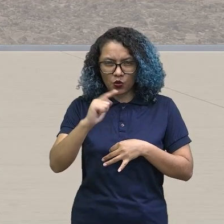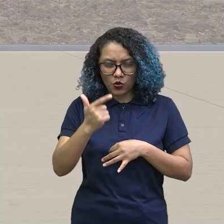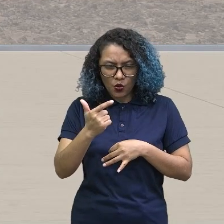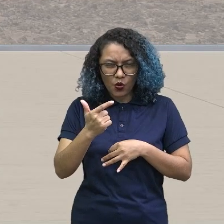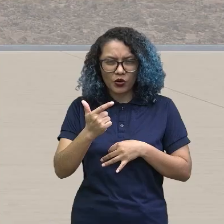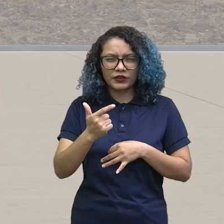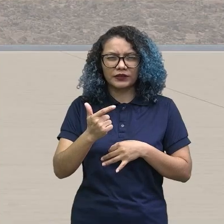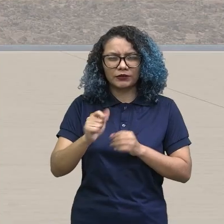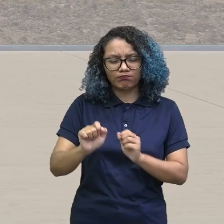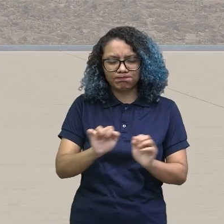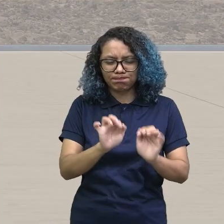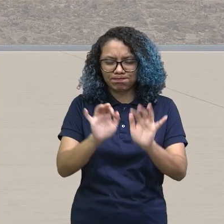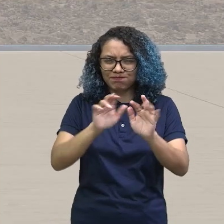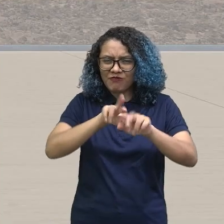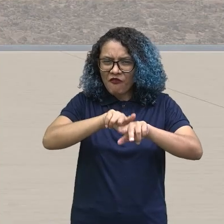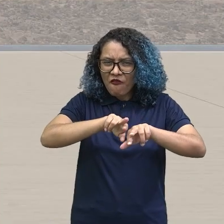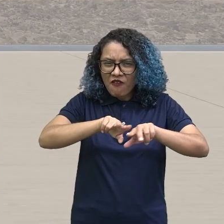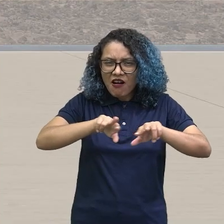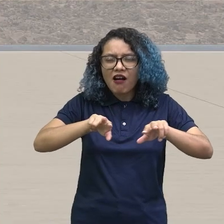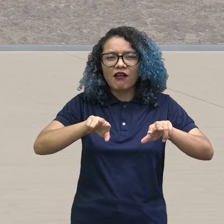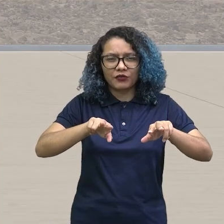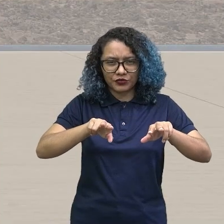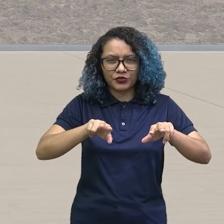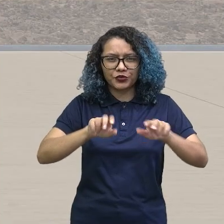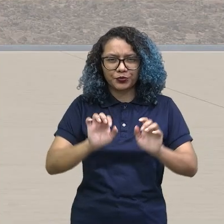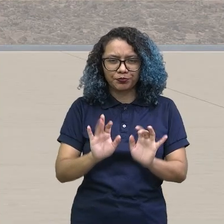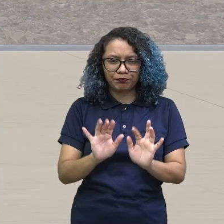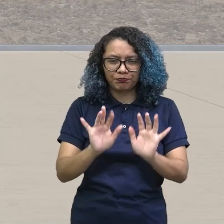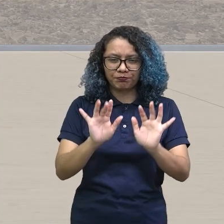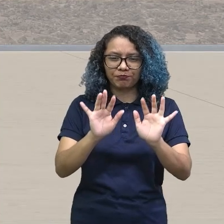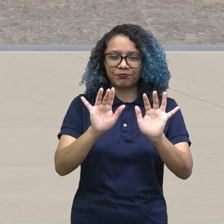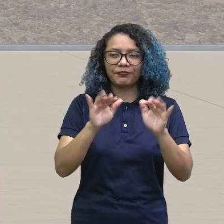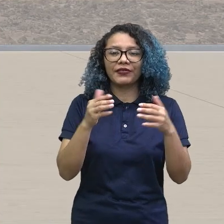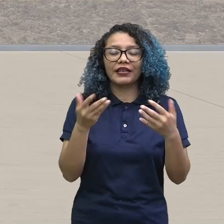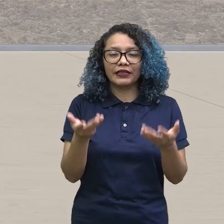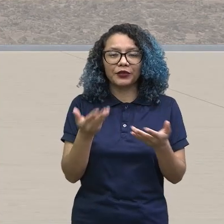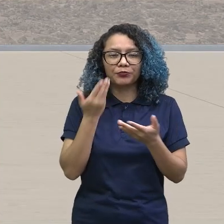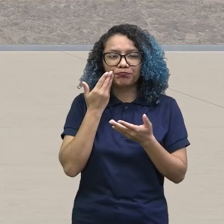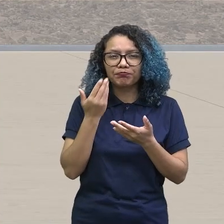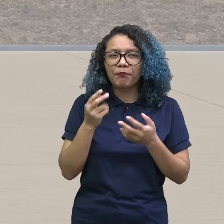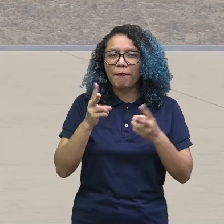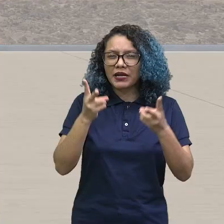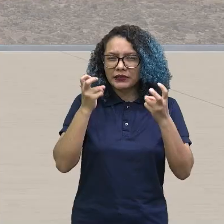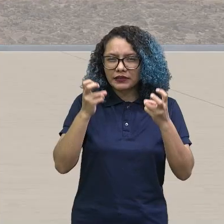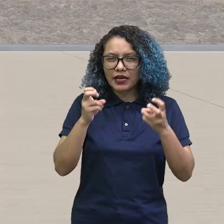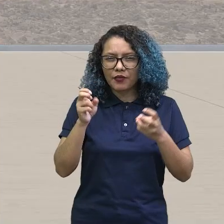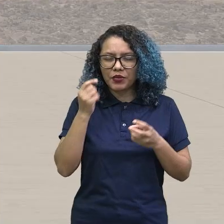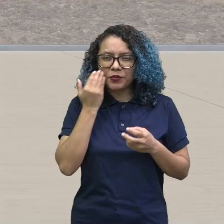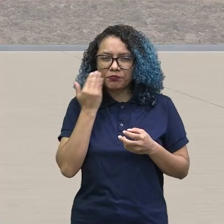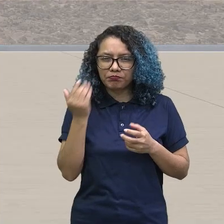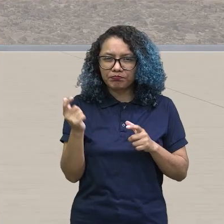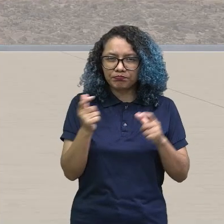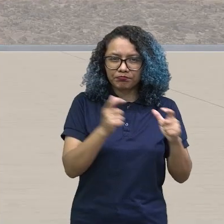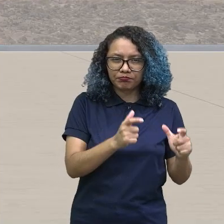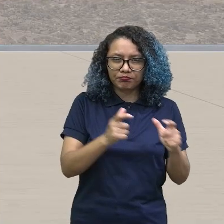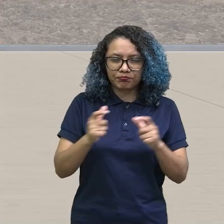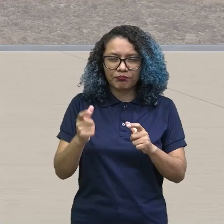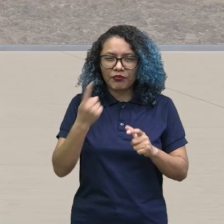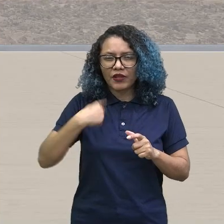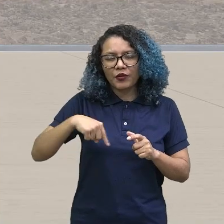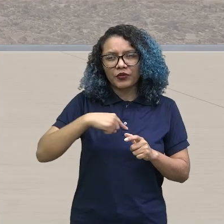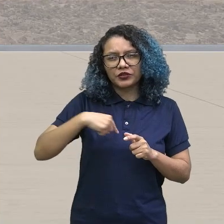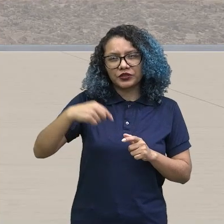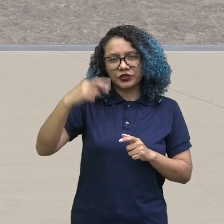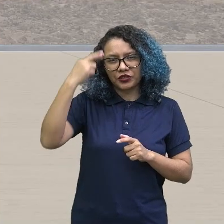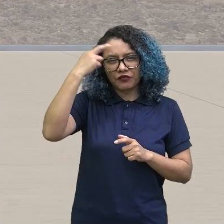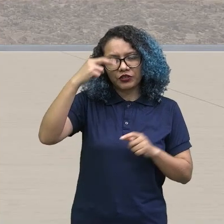sendo liberados, né? Então, a gente observa aqui esses dois extremos para a gente refletir sobre